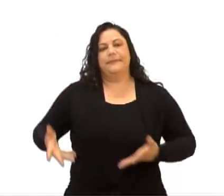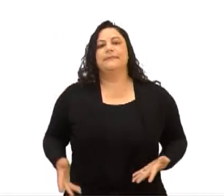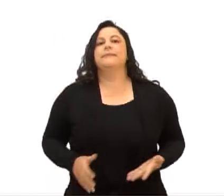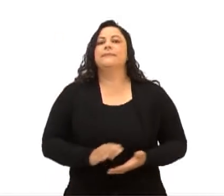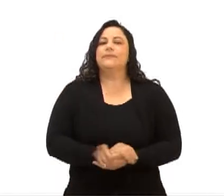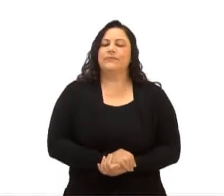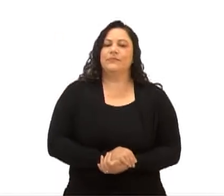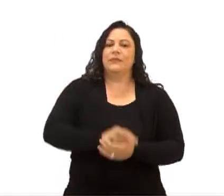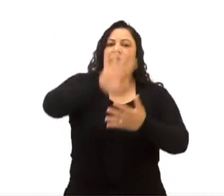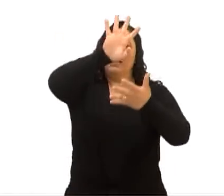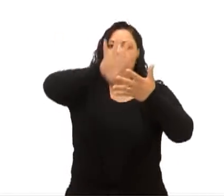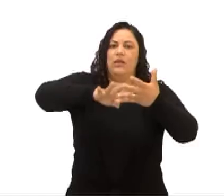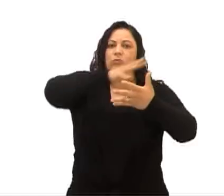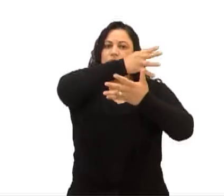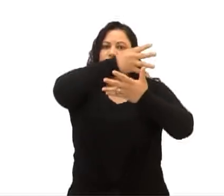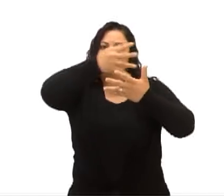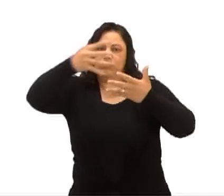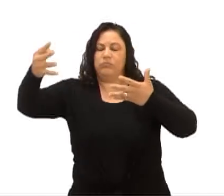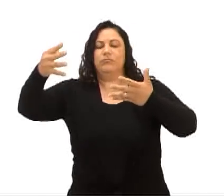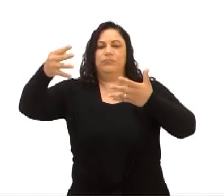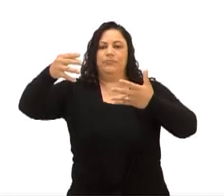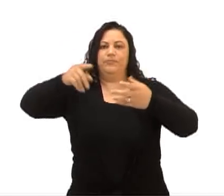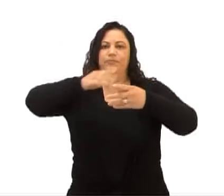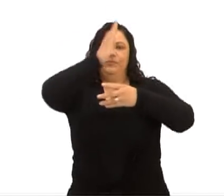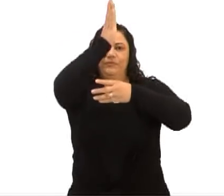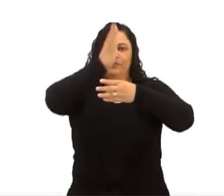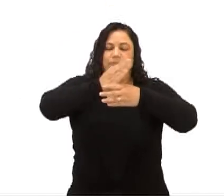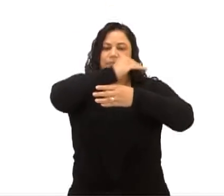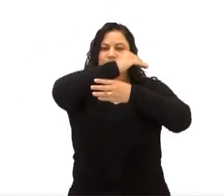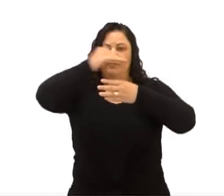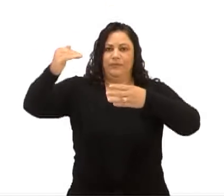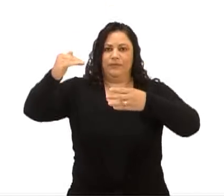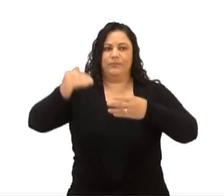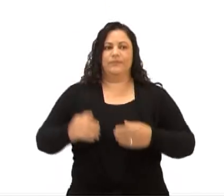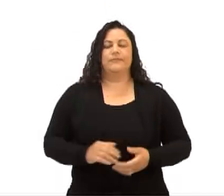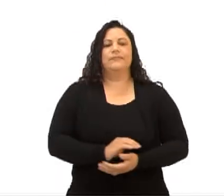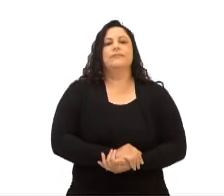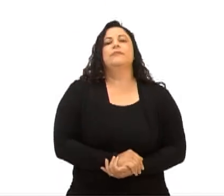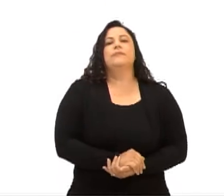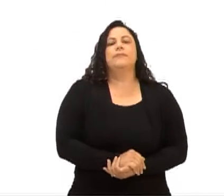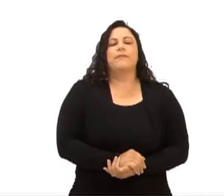o meridiano de Greenwich, ela faz essa divisão também entre dois hemisférios.